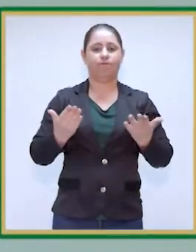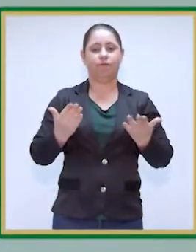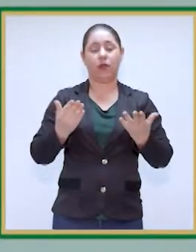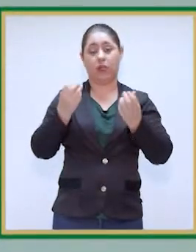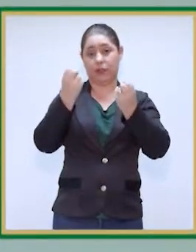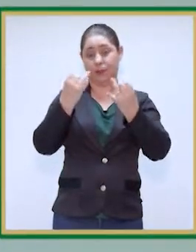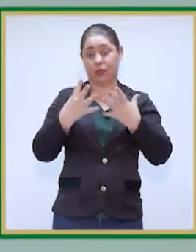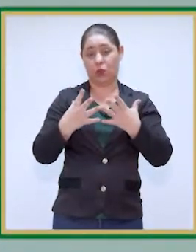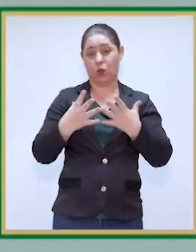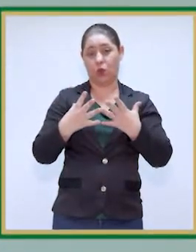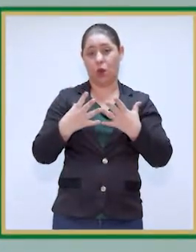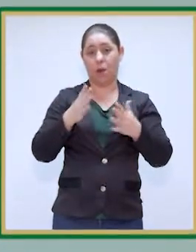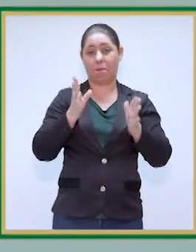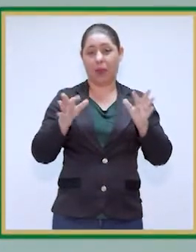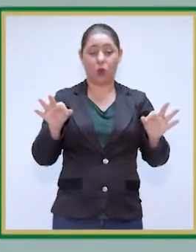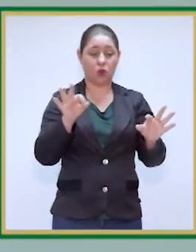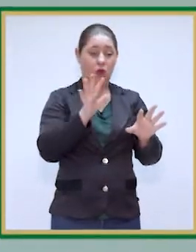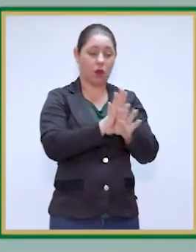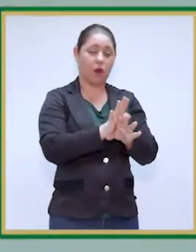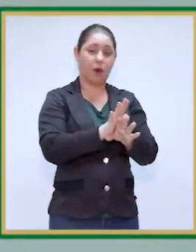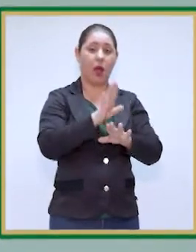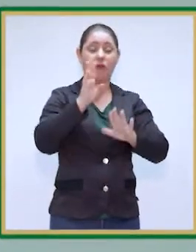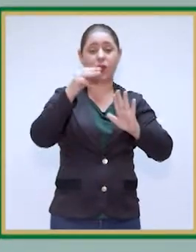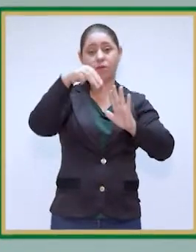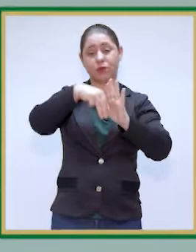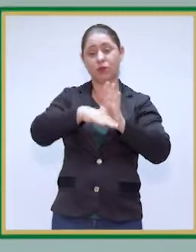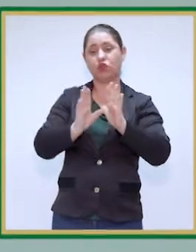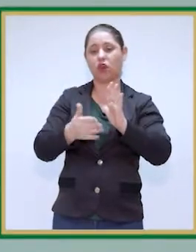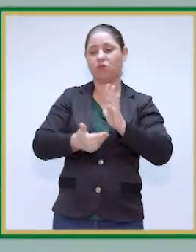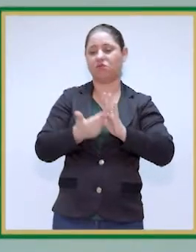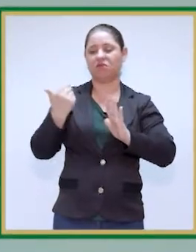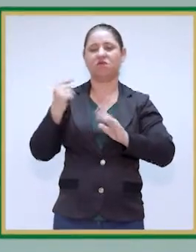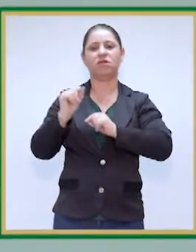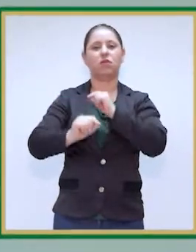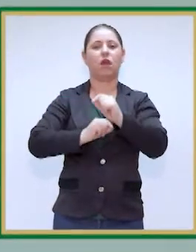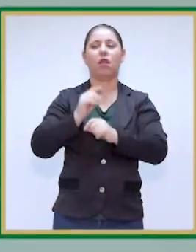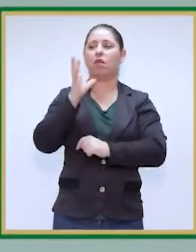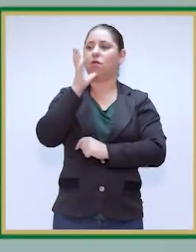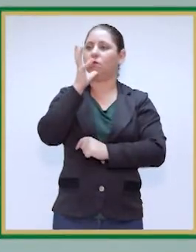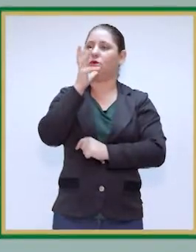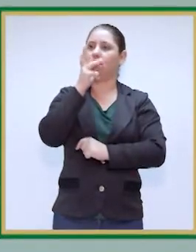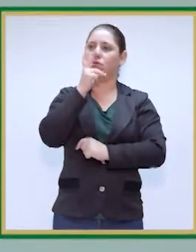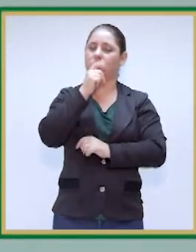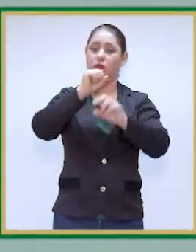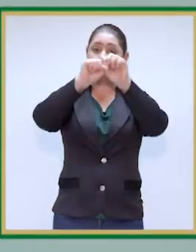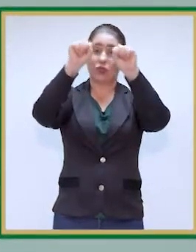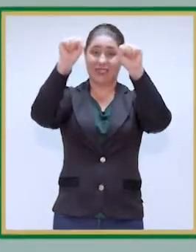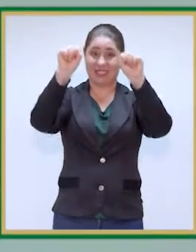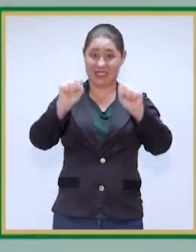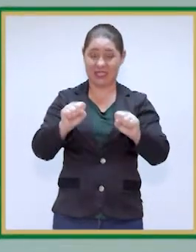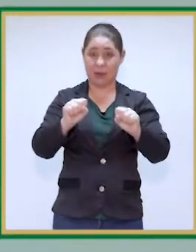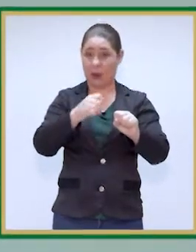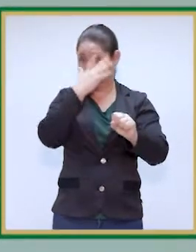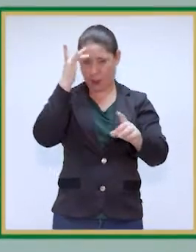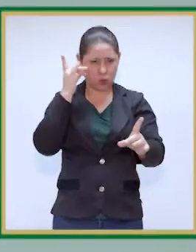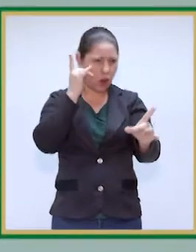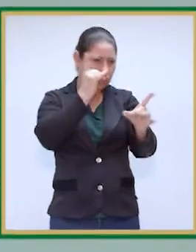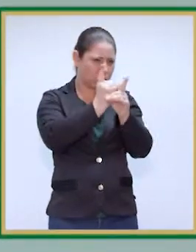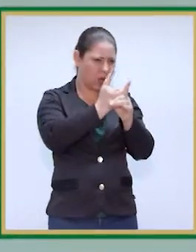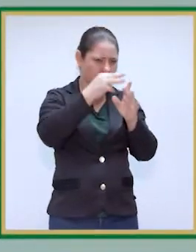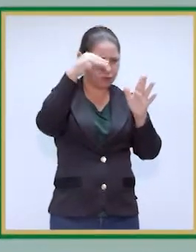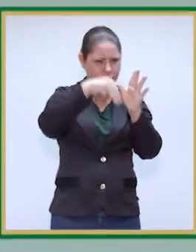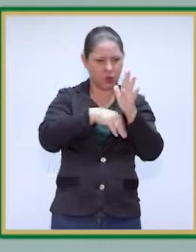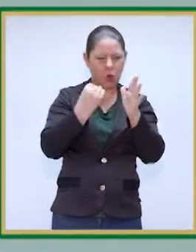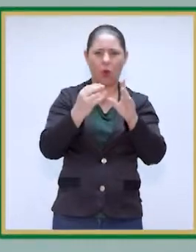Então eu falei da prescrição, eu falei, às vezes, mandado de prisão já recolhido e às vezes demora, baixa no sistema eletrônico e aí a pessoa é